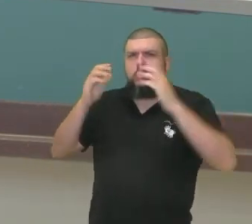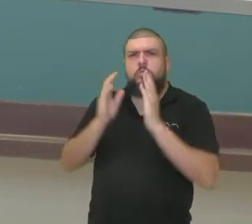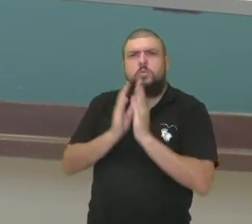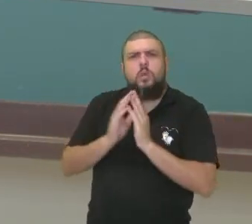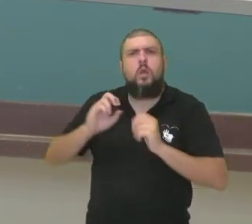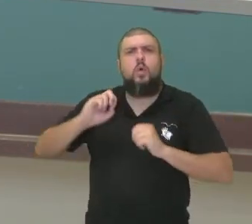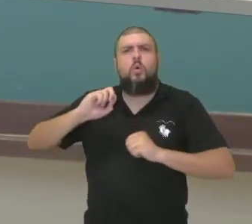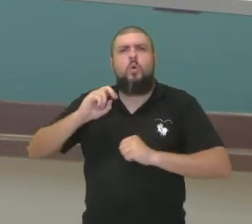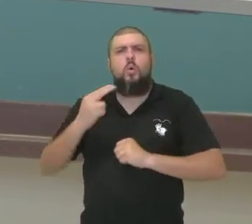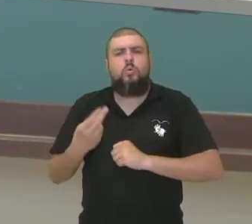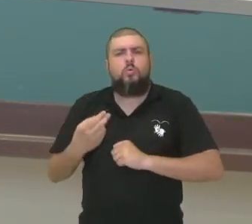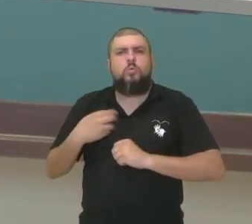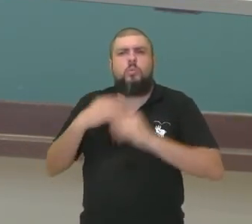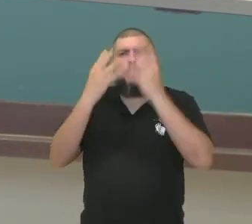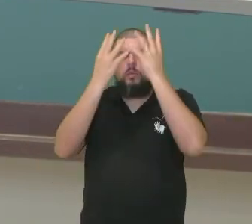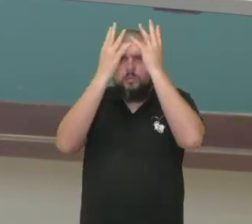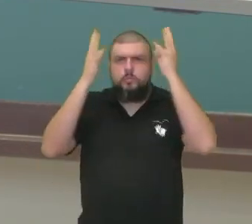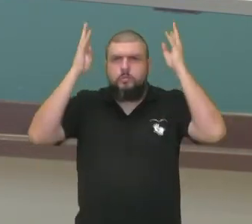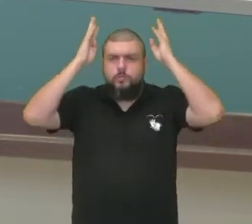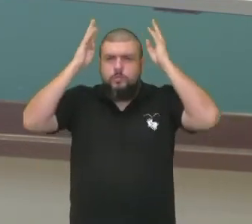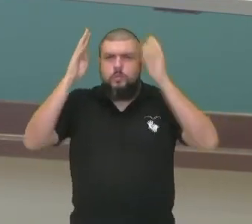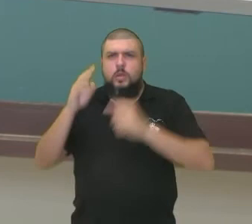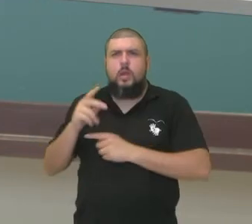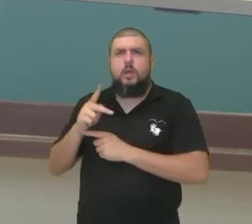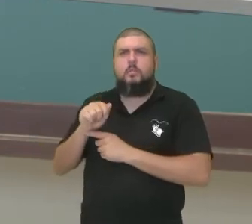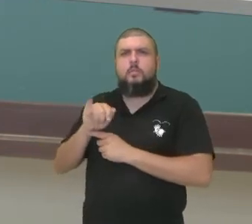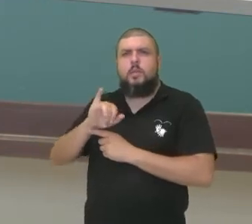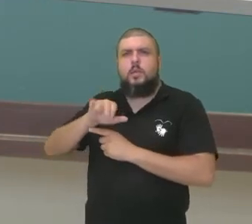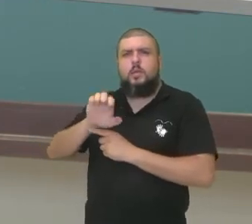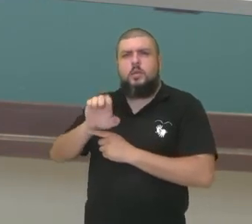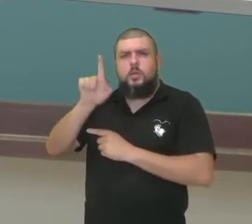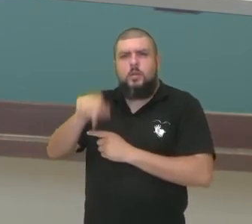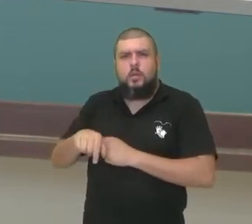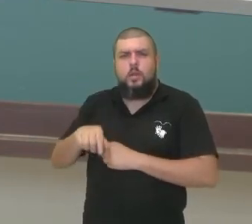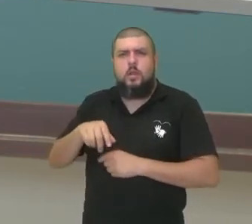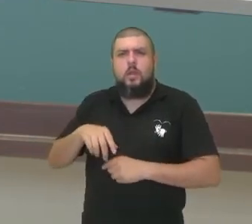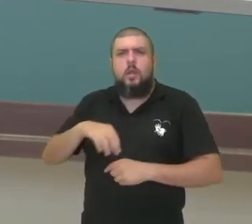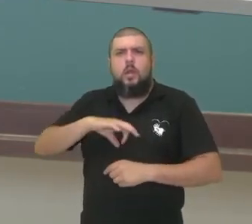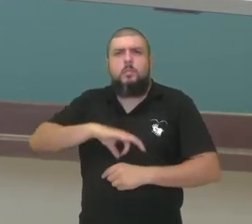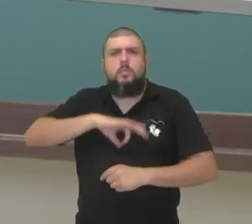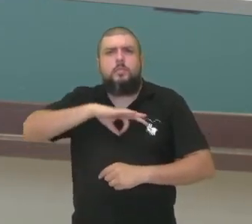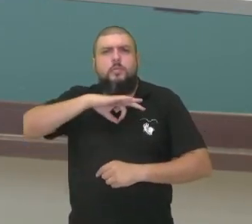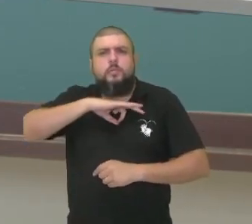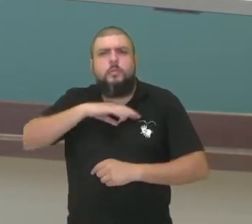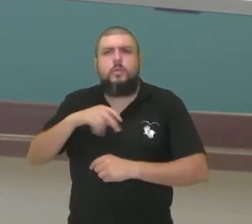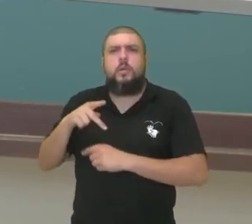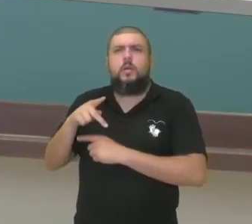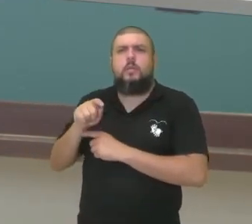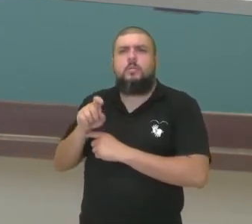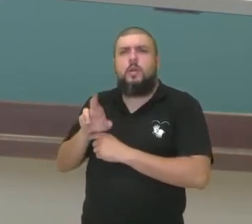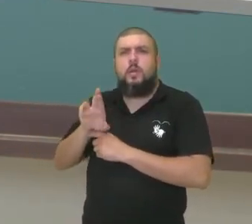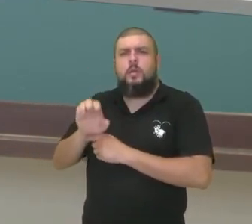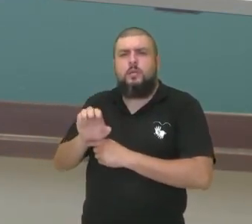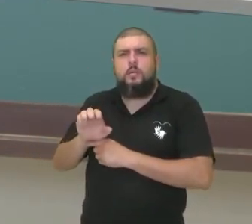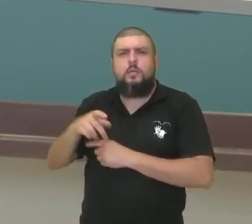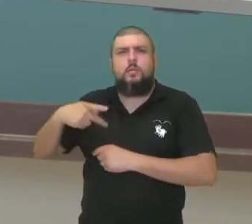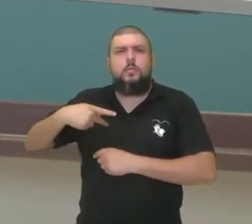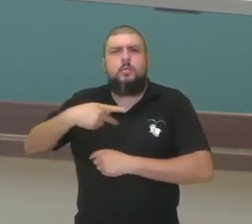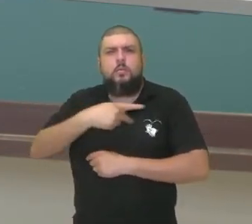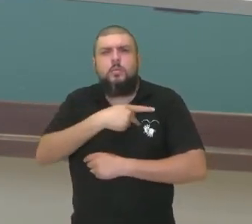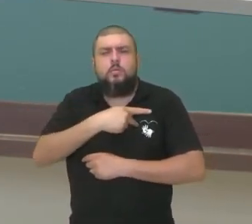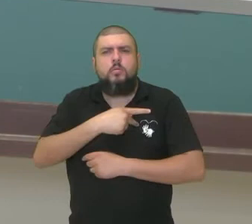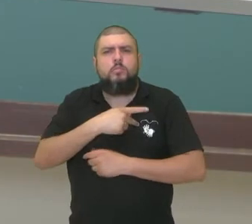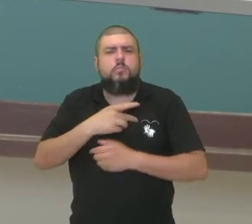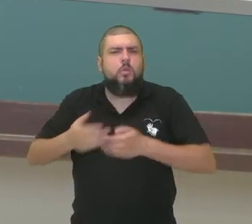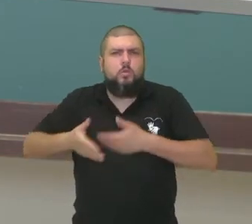e xamãs nas religiões indígenas, padres no caso da Igreja Católica, pastores evangélicos, enfim, seja qual for o